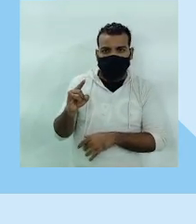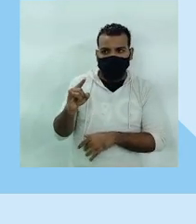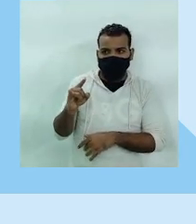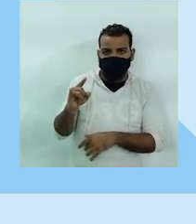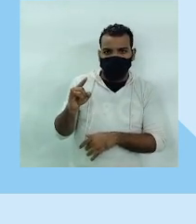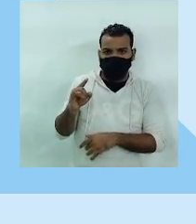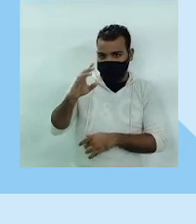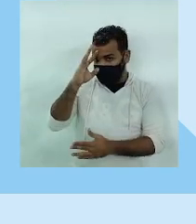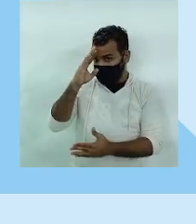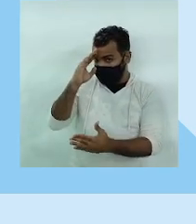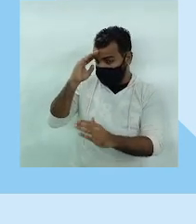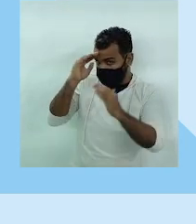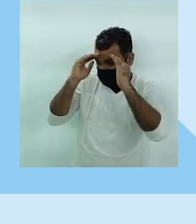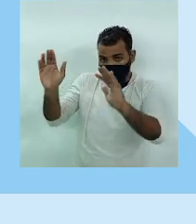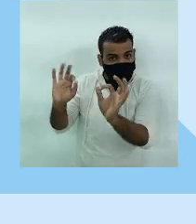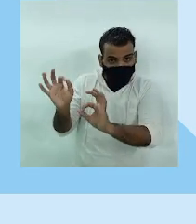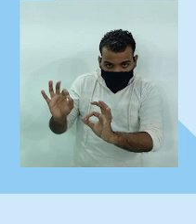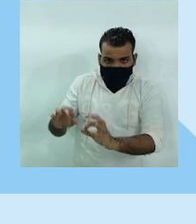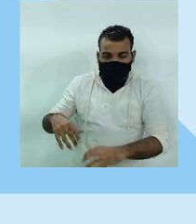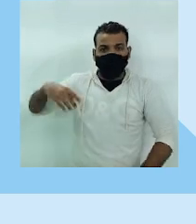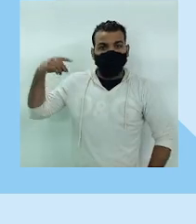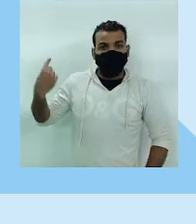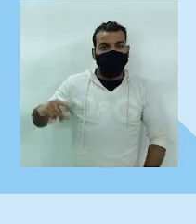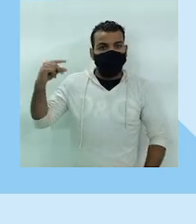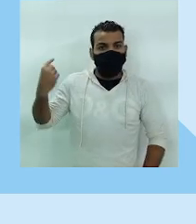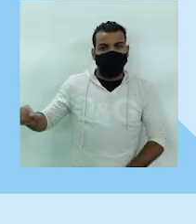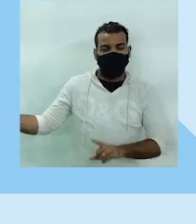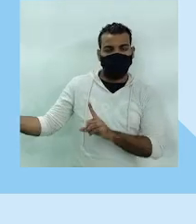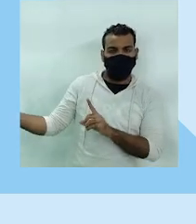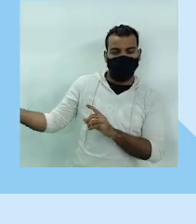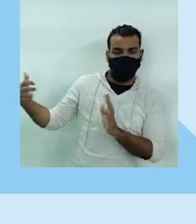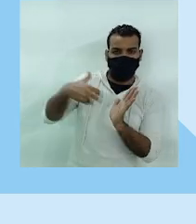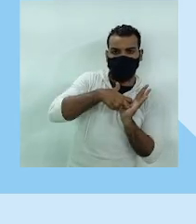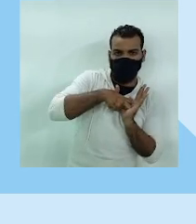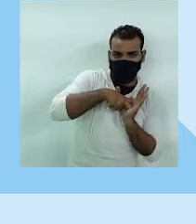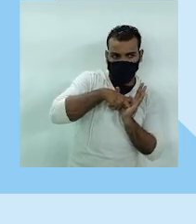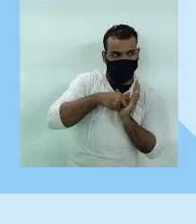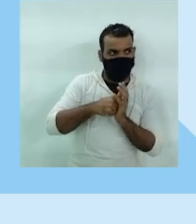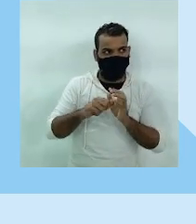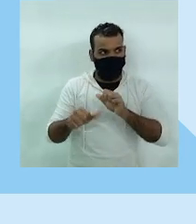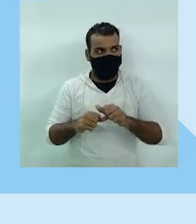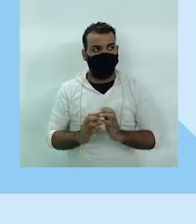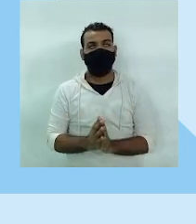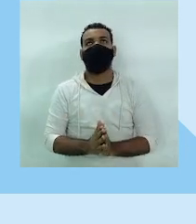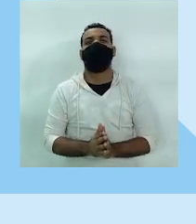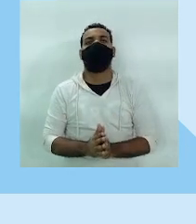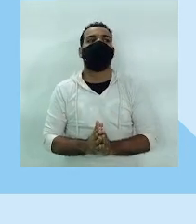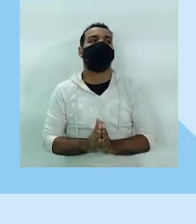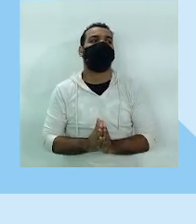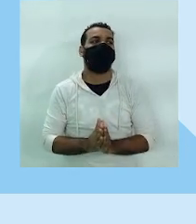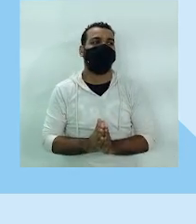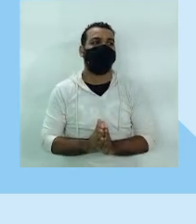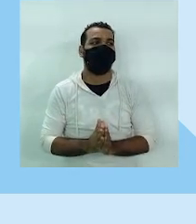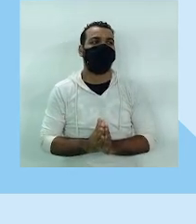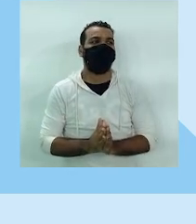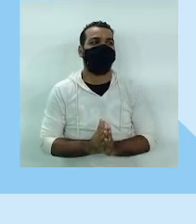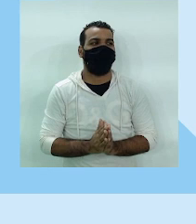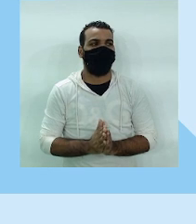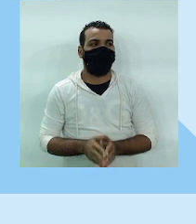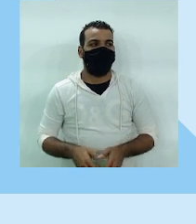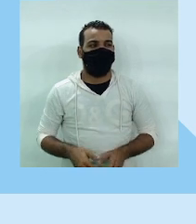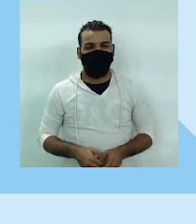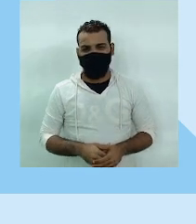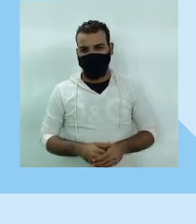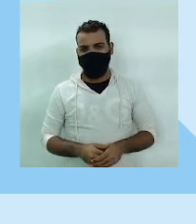sofreria uma metamorfose punitiva, uma transformação. Viraria animais, pedras ou